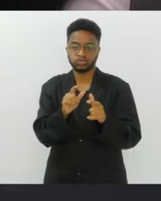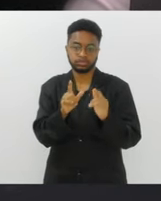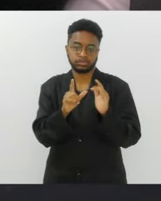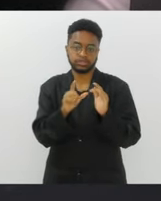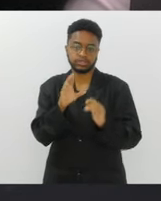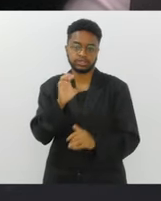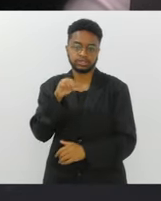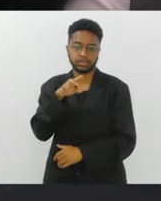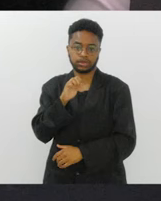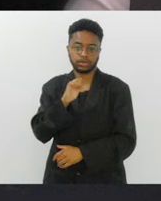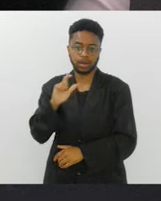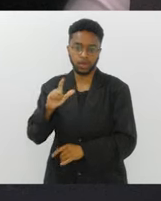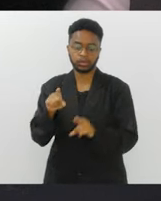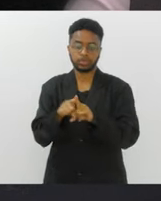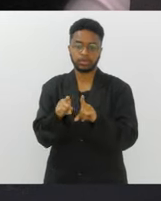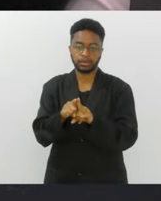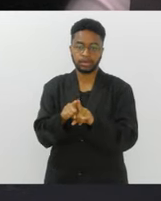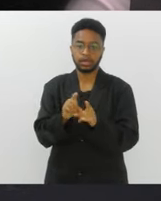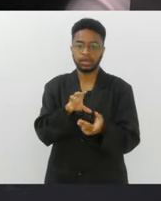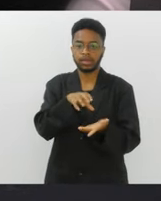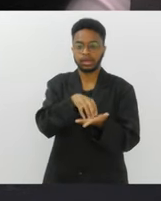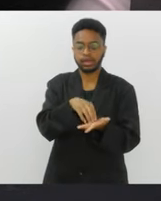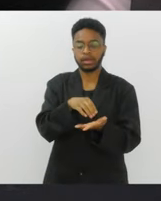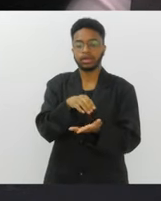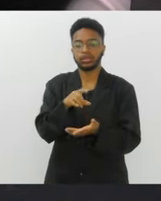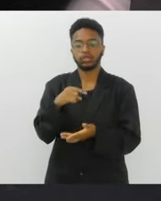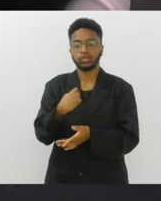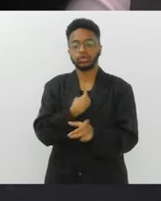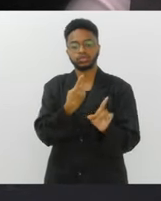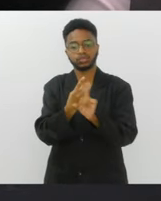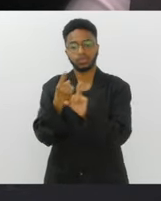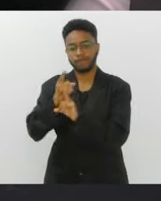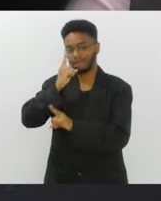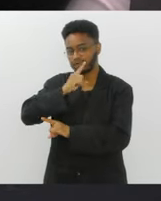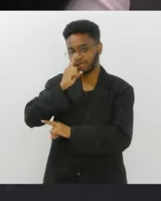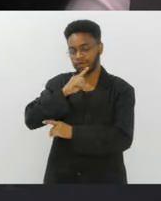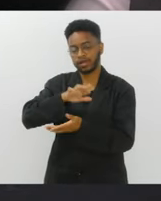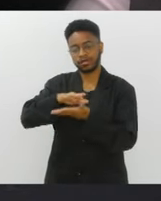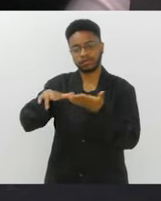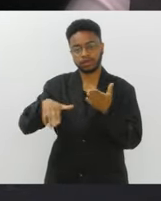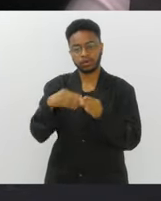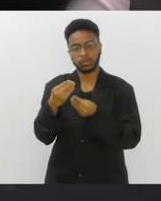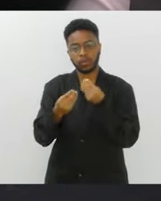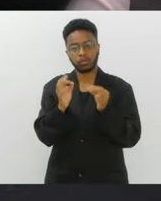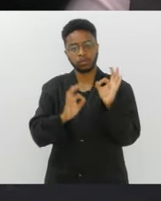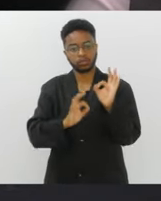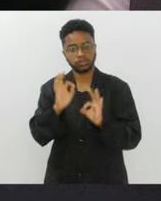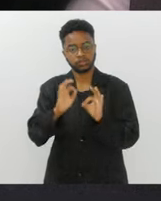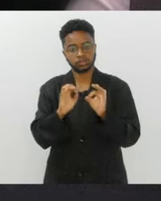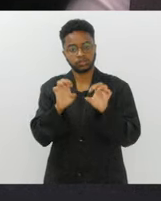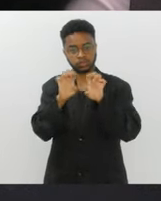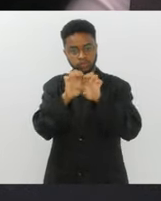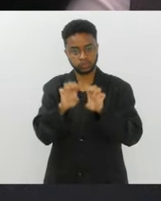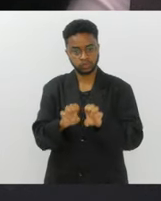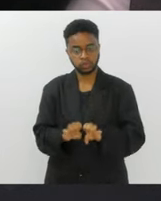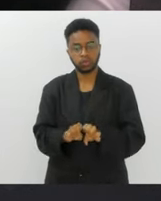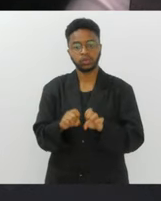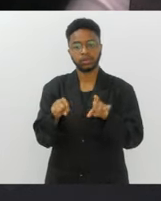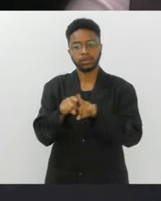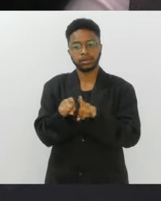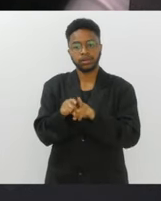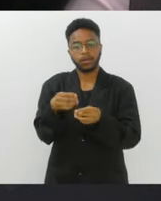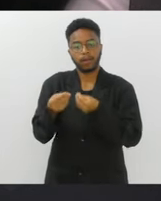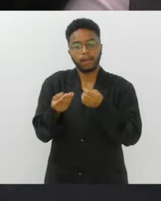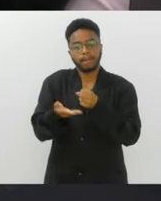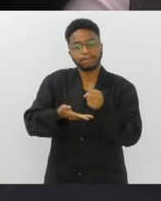com a Getransp, identificamos diversas deficiências nessa estruturação, nessa